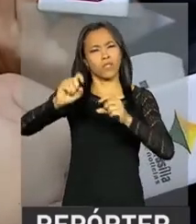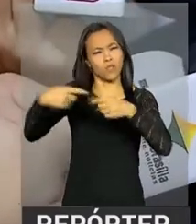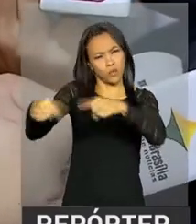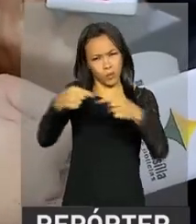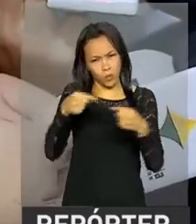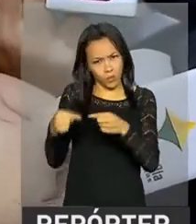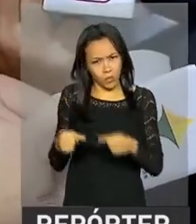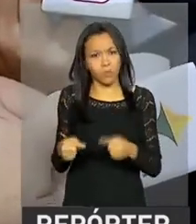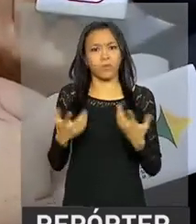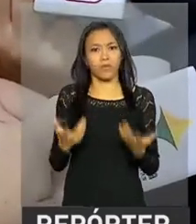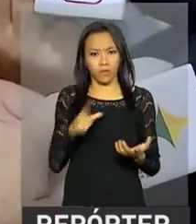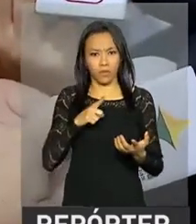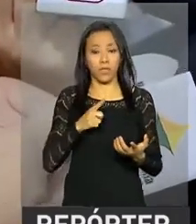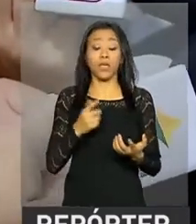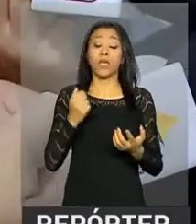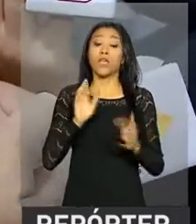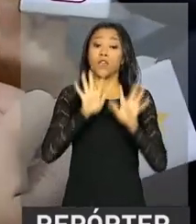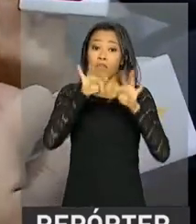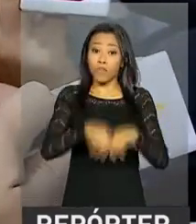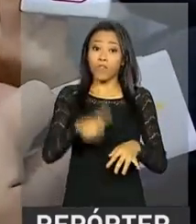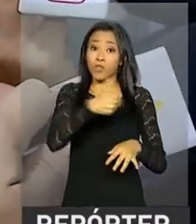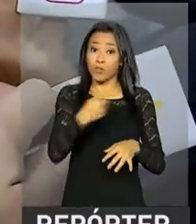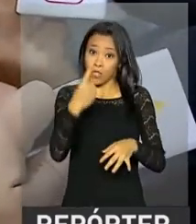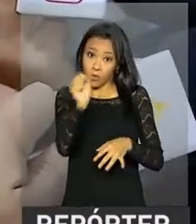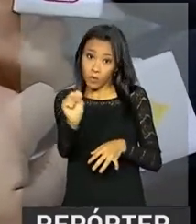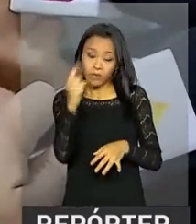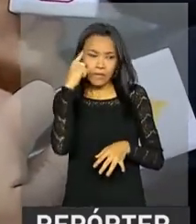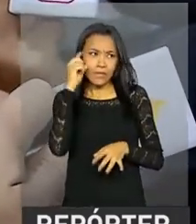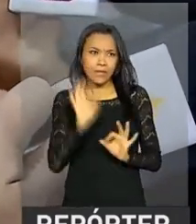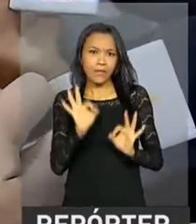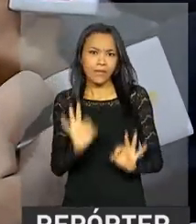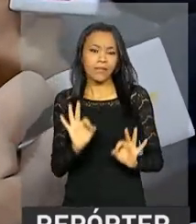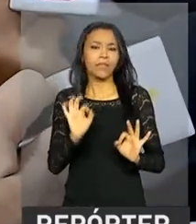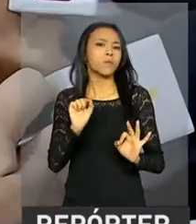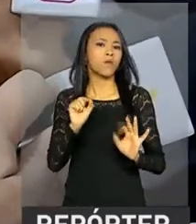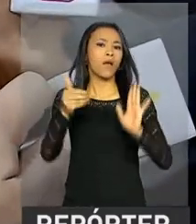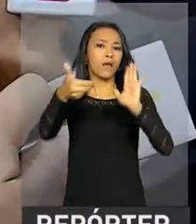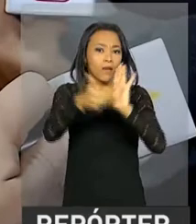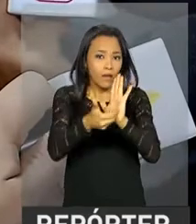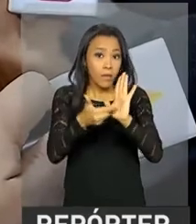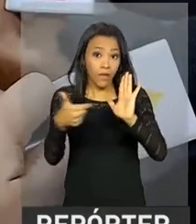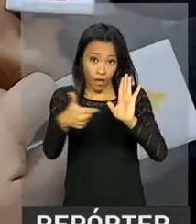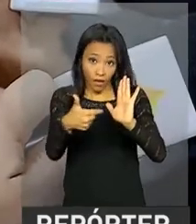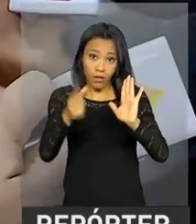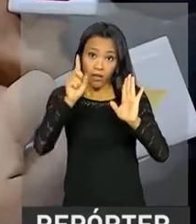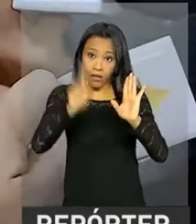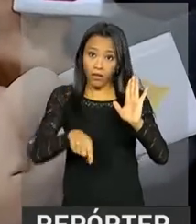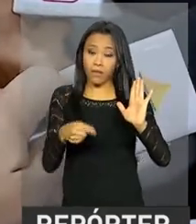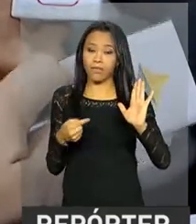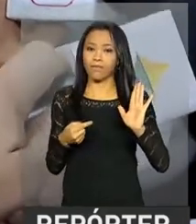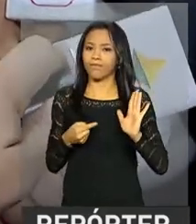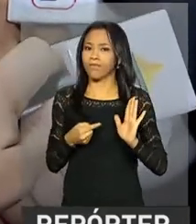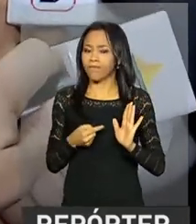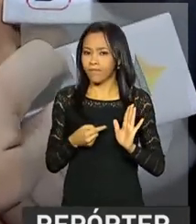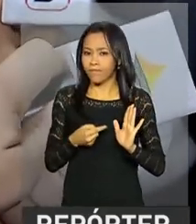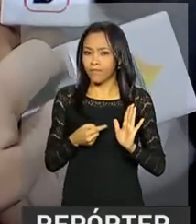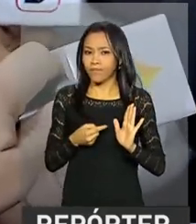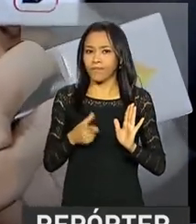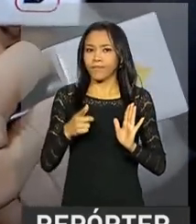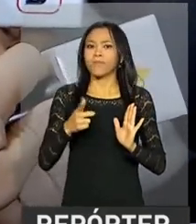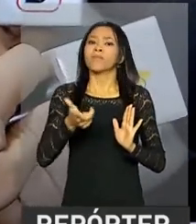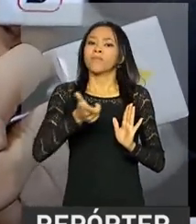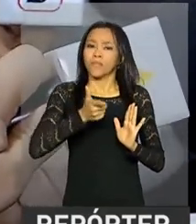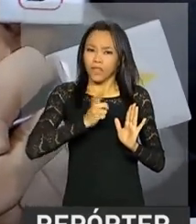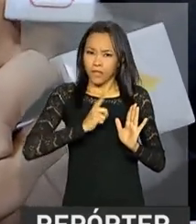Federativo, e nós precisamos terminar 2018 com a certeza que a Câmara dos Deputados é uma Câmara que comanda